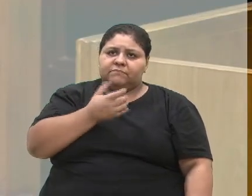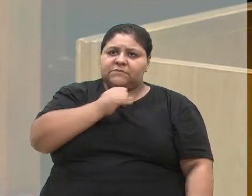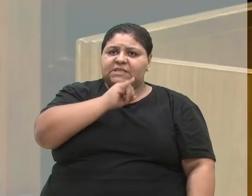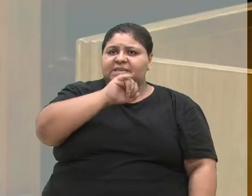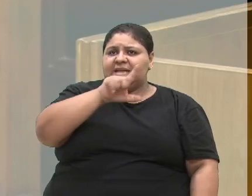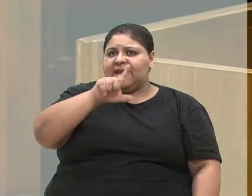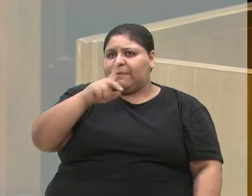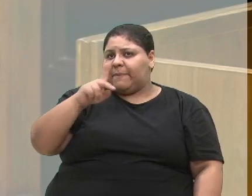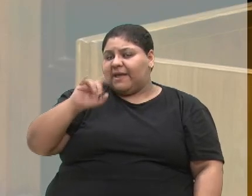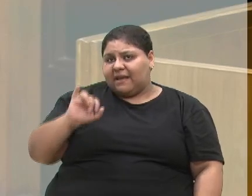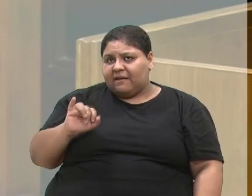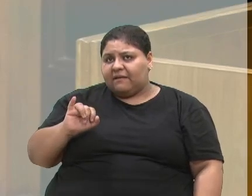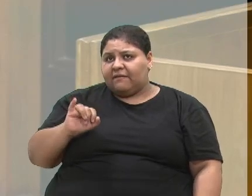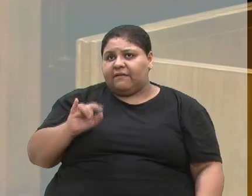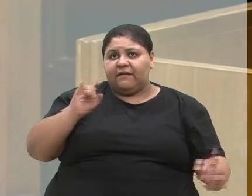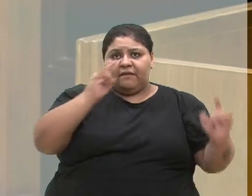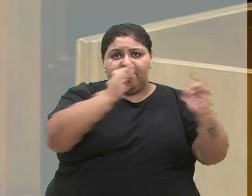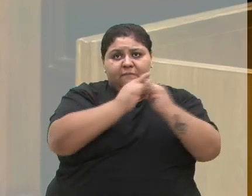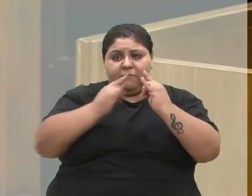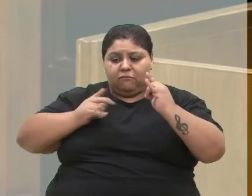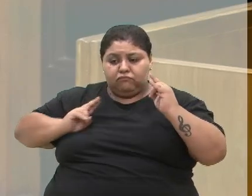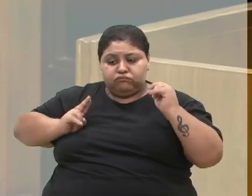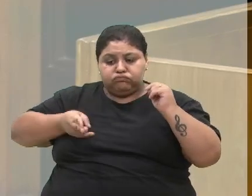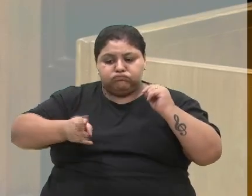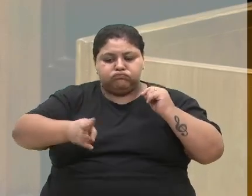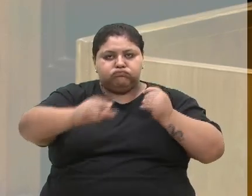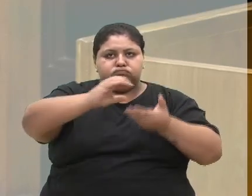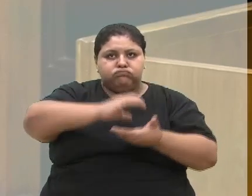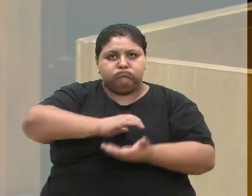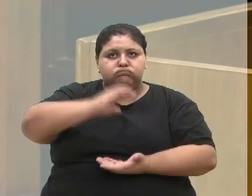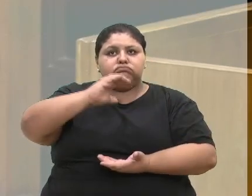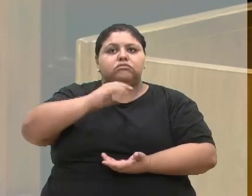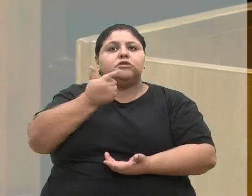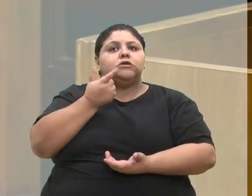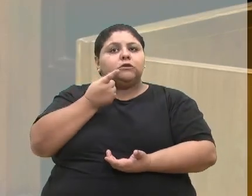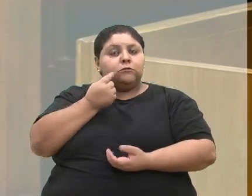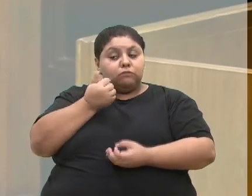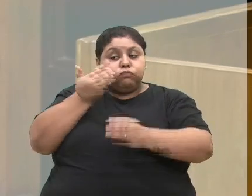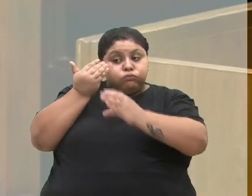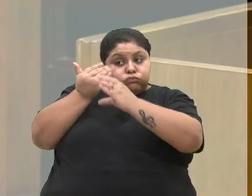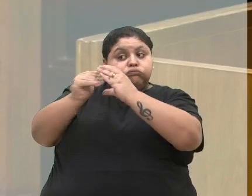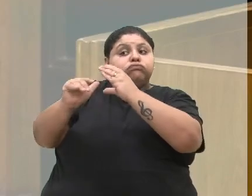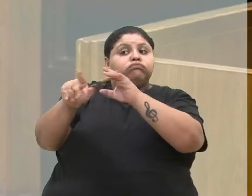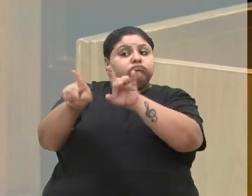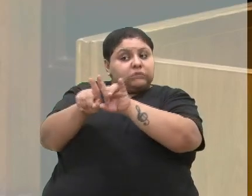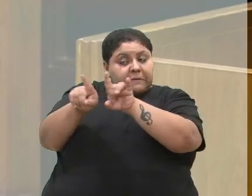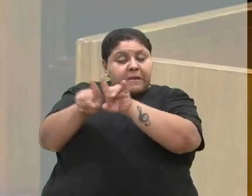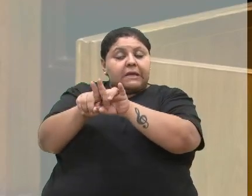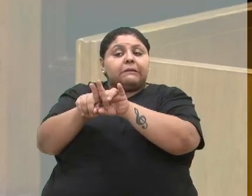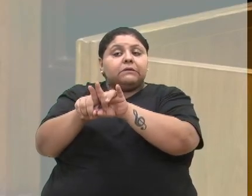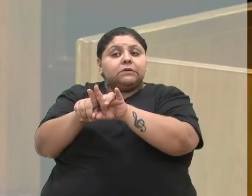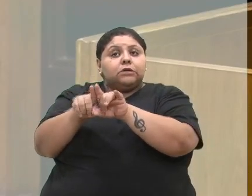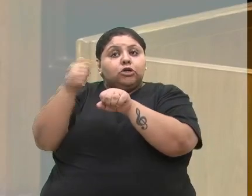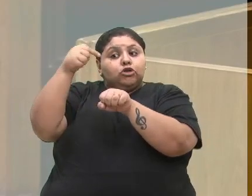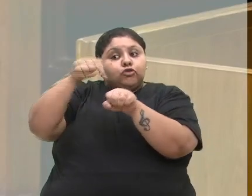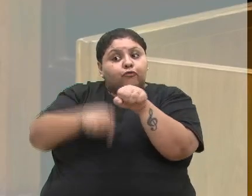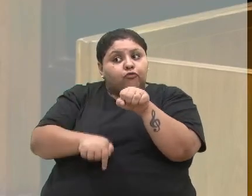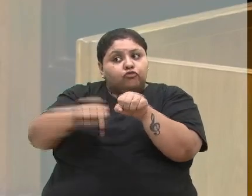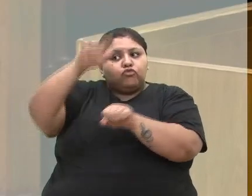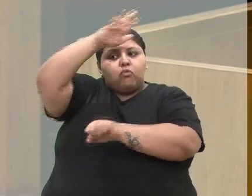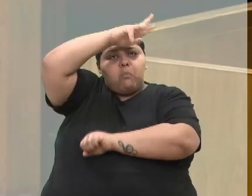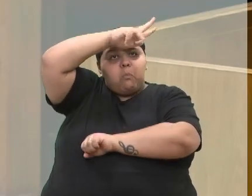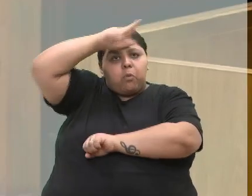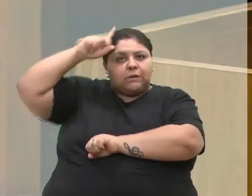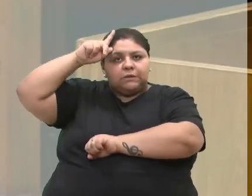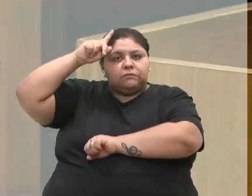nossas instituições de longa permanência de idosos. Recursos vão para as ILPIs dentro do Fundo Municipal do Idoso. A